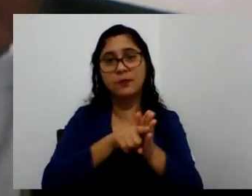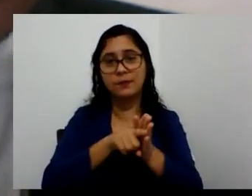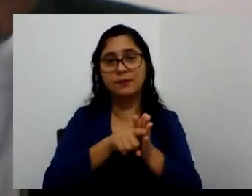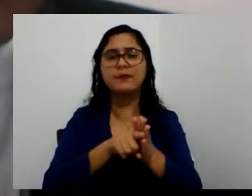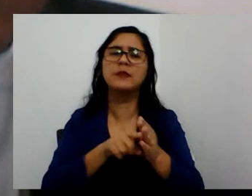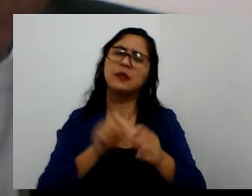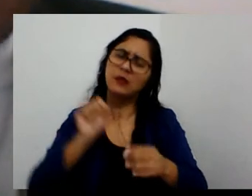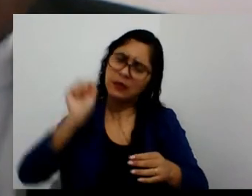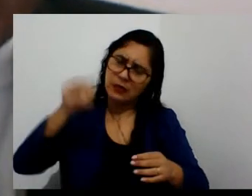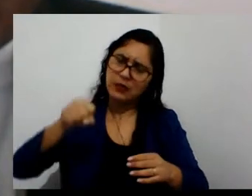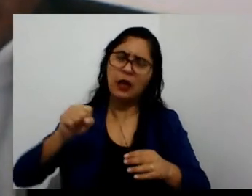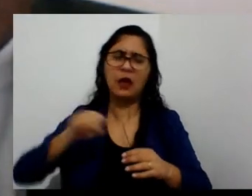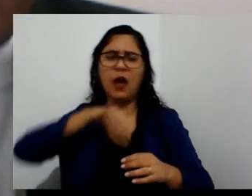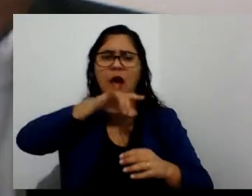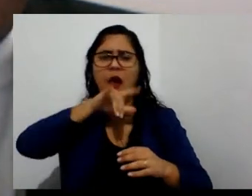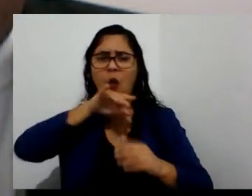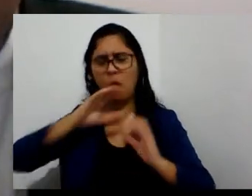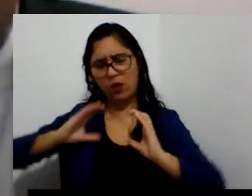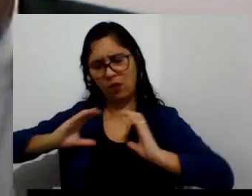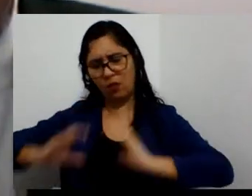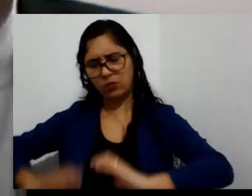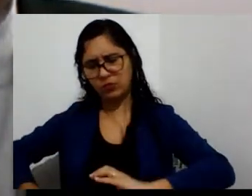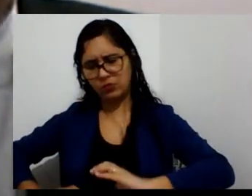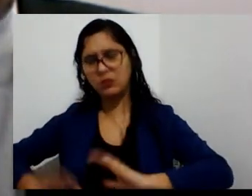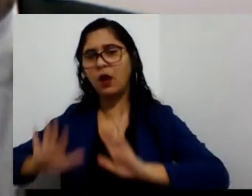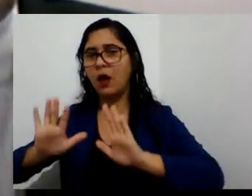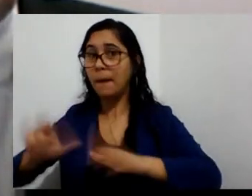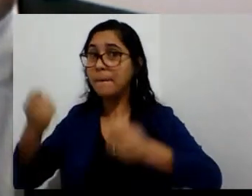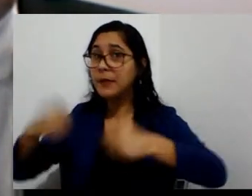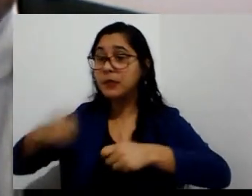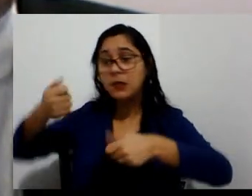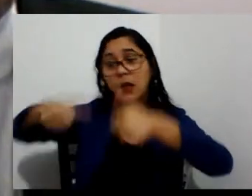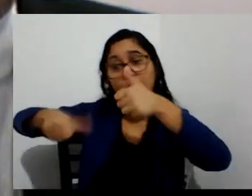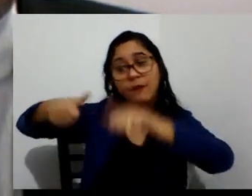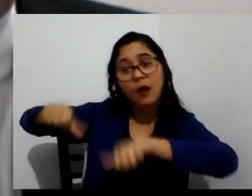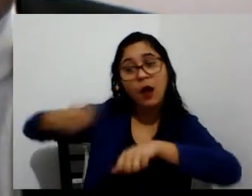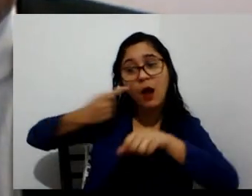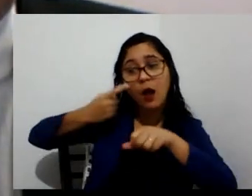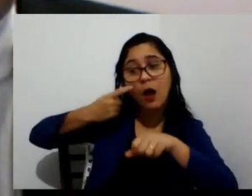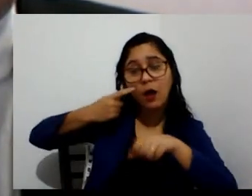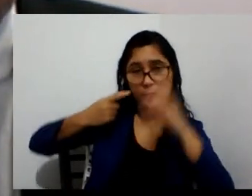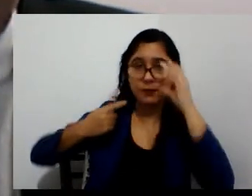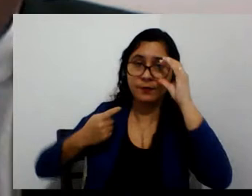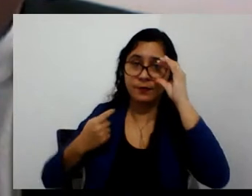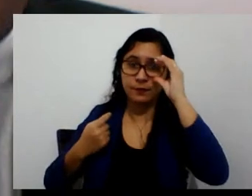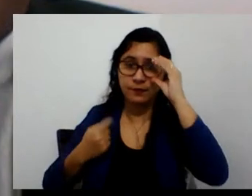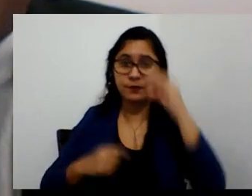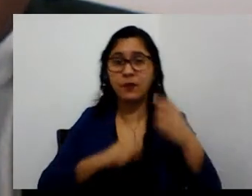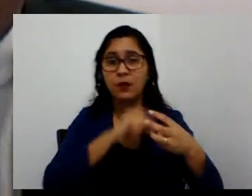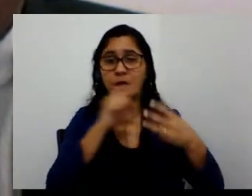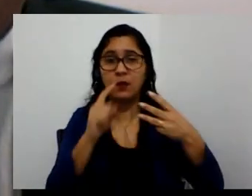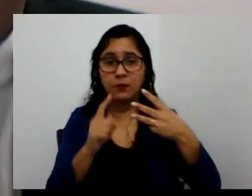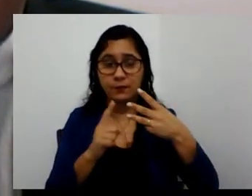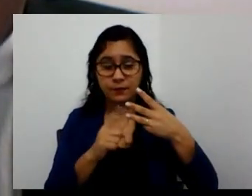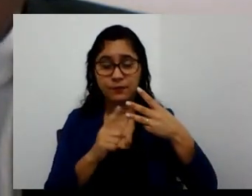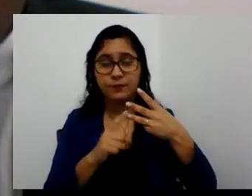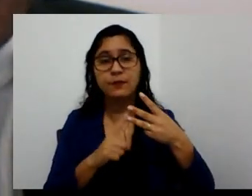más condutas, elas precisam ser avaliadas. Tá? Um outro ponto é nós